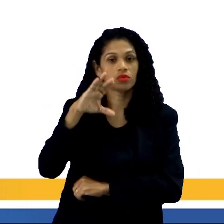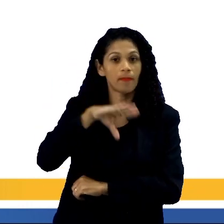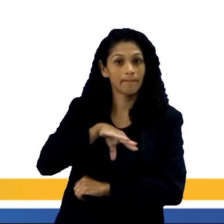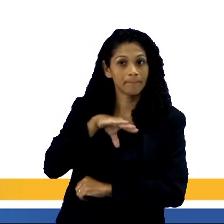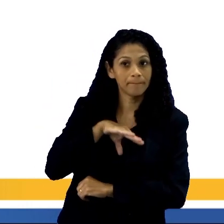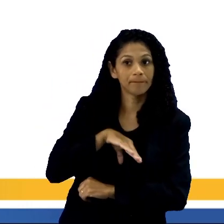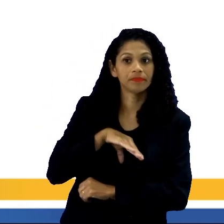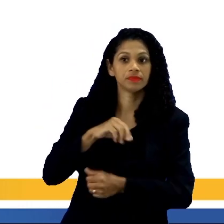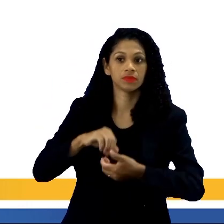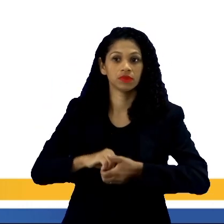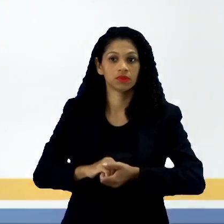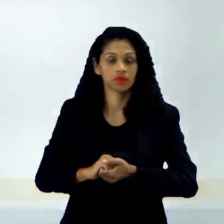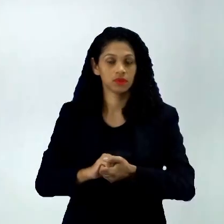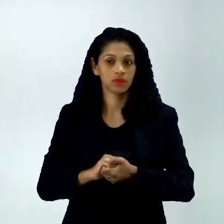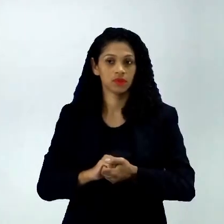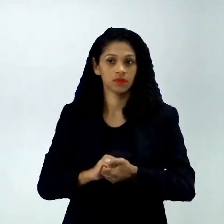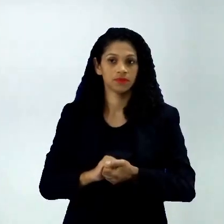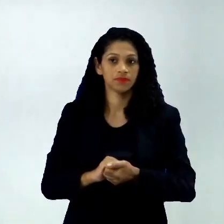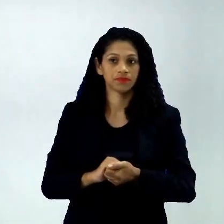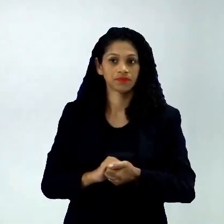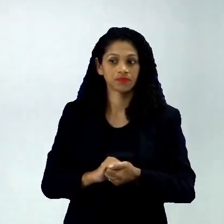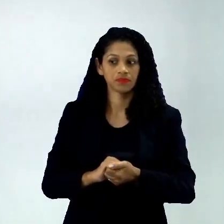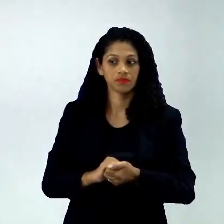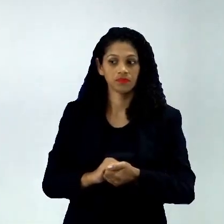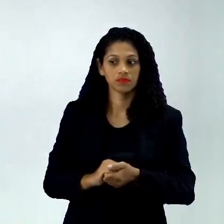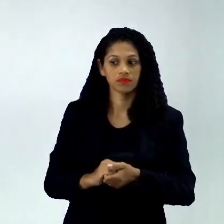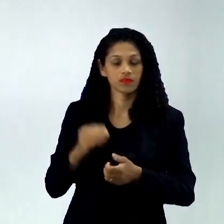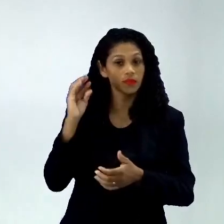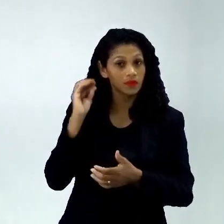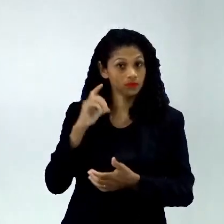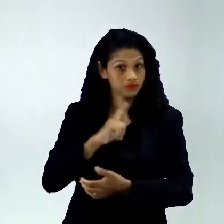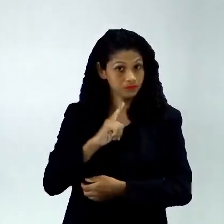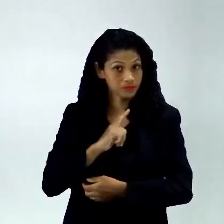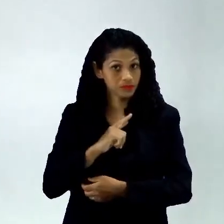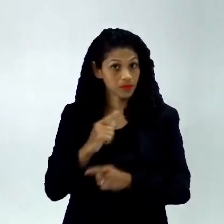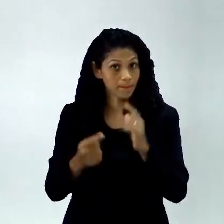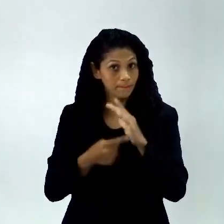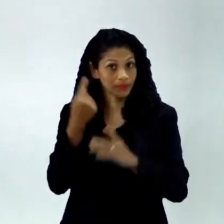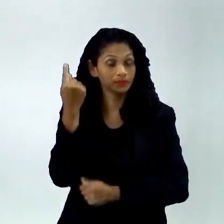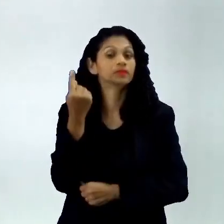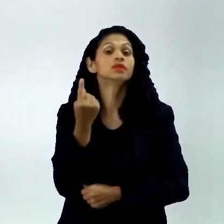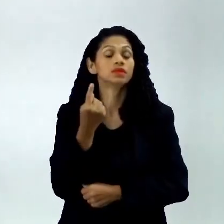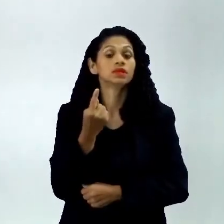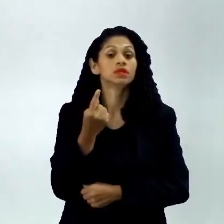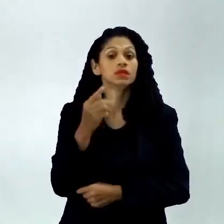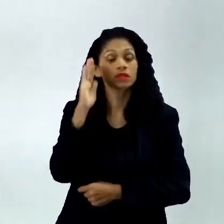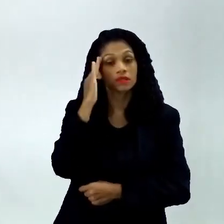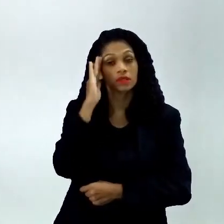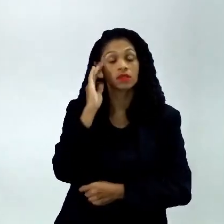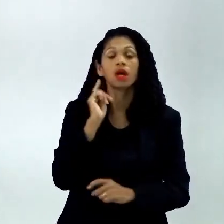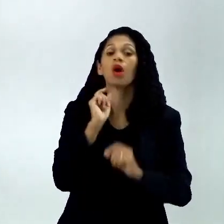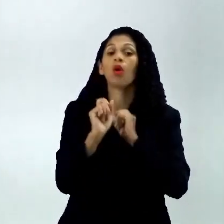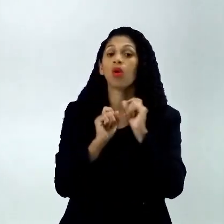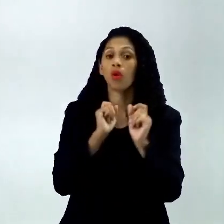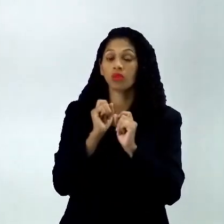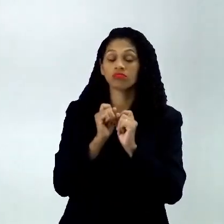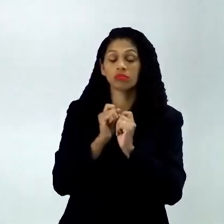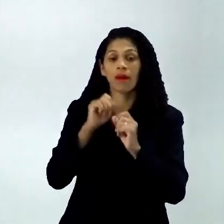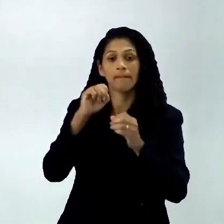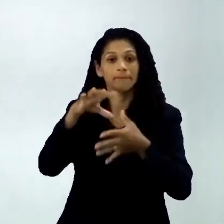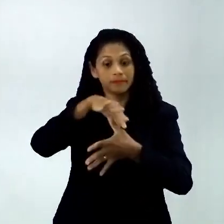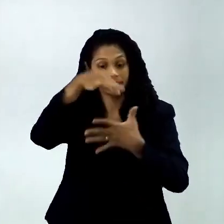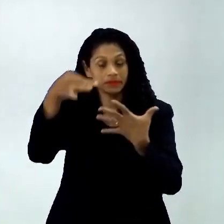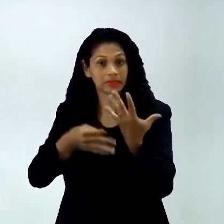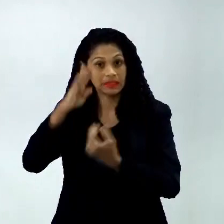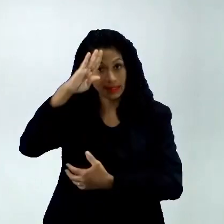matriz regional fosse represada. Então aqui a gente tem o nosso primeiro fator, que é entender que inicialmente a nossa principal